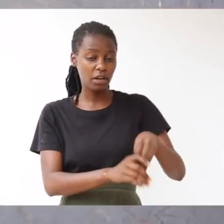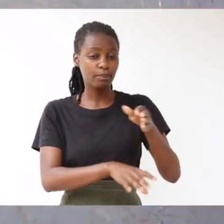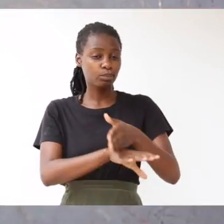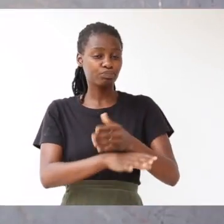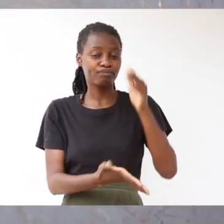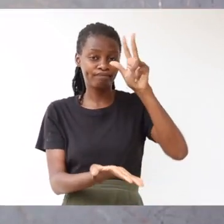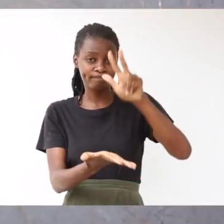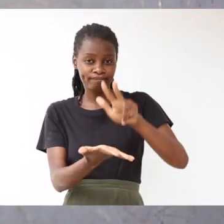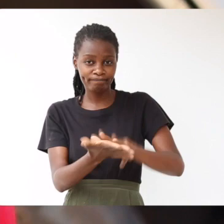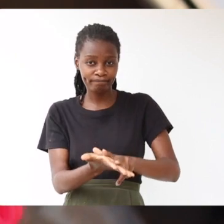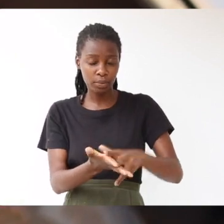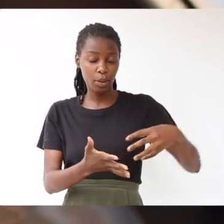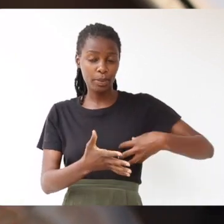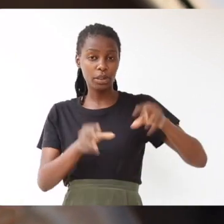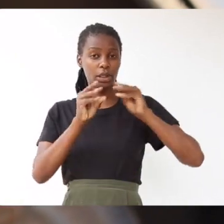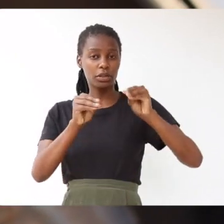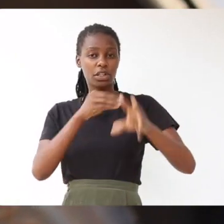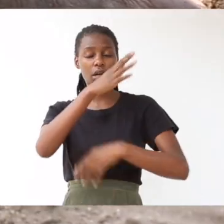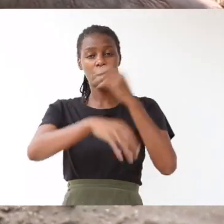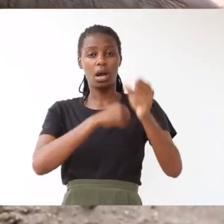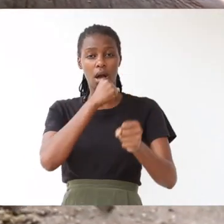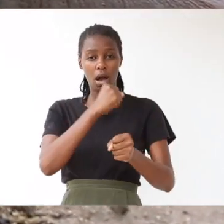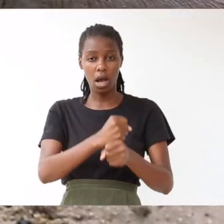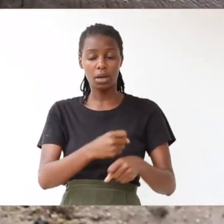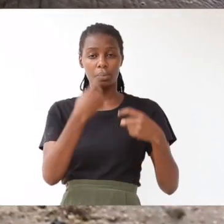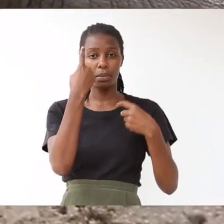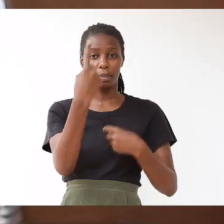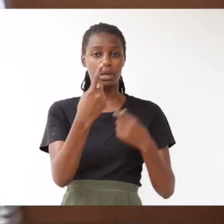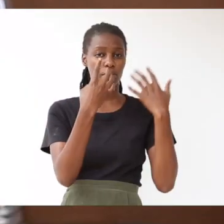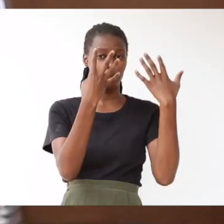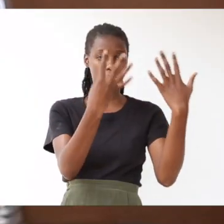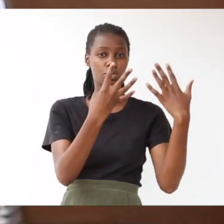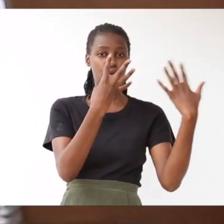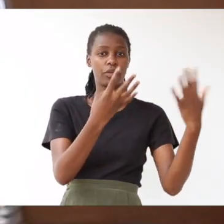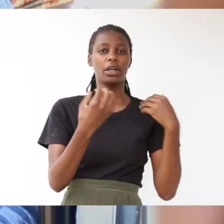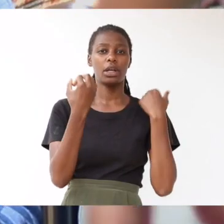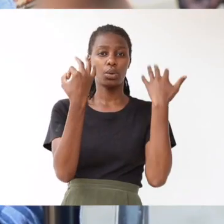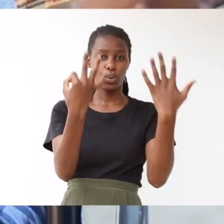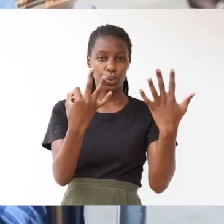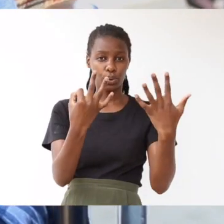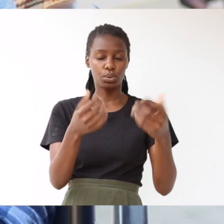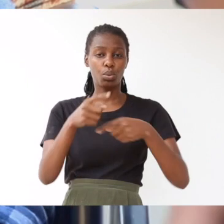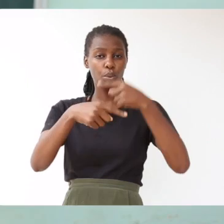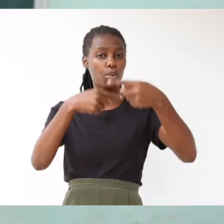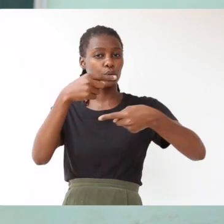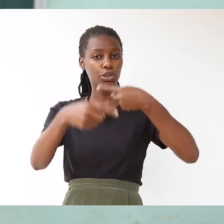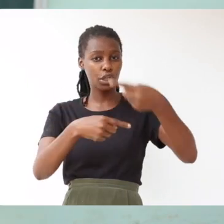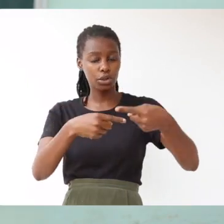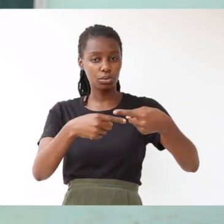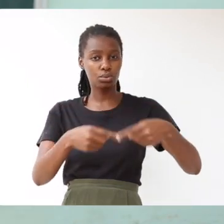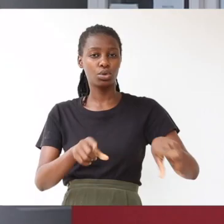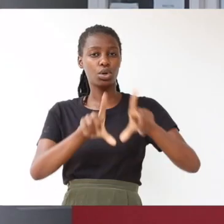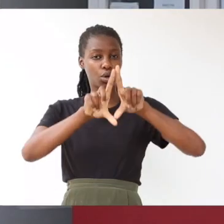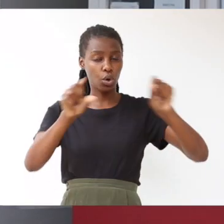introduzida em Moçambique pelo Ministério da Educação em 1998, precedendo um projeto piloto, então denominado